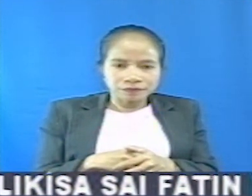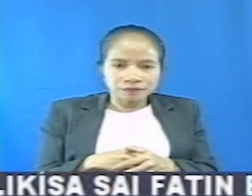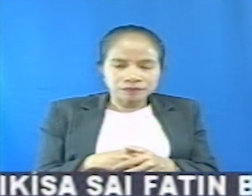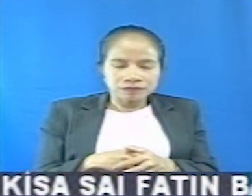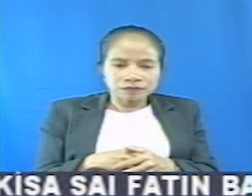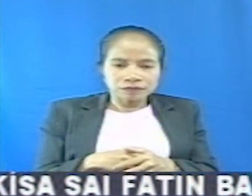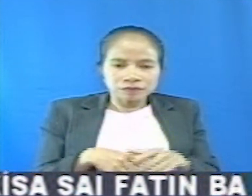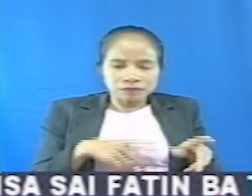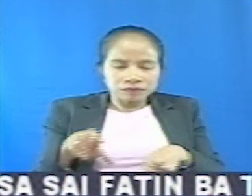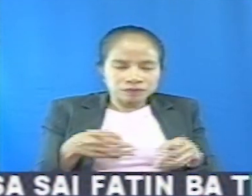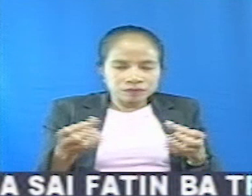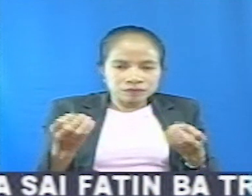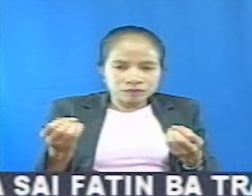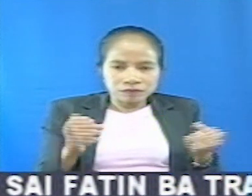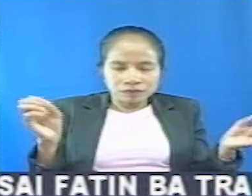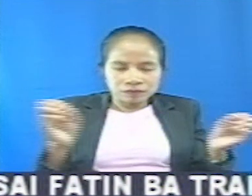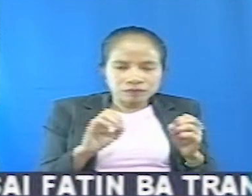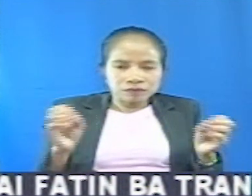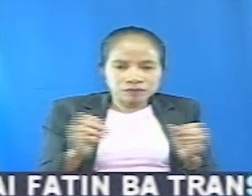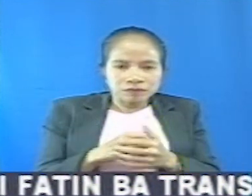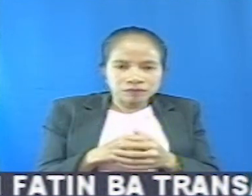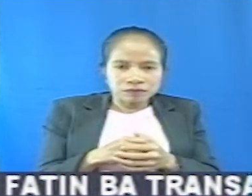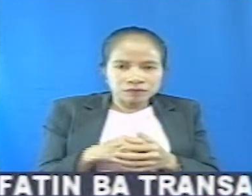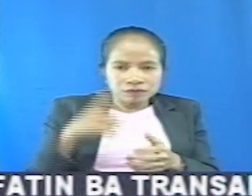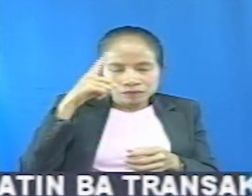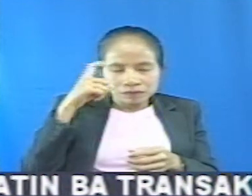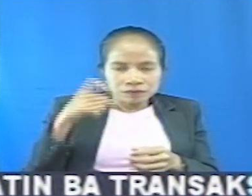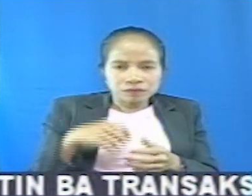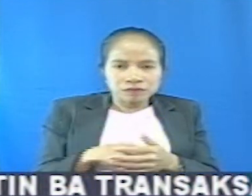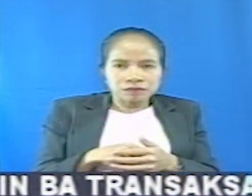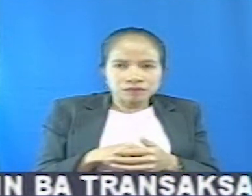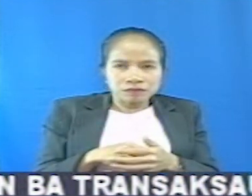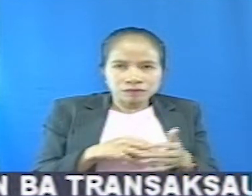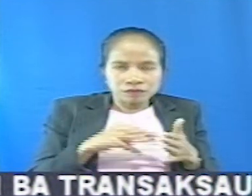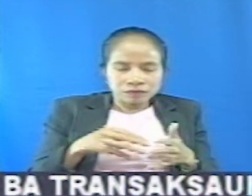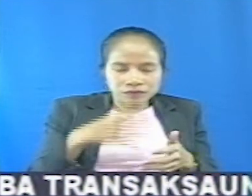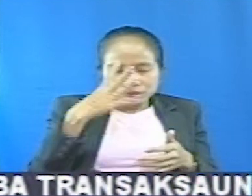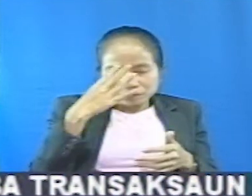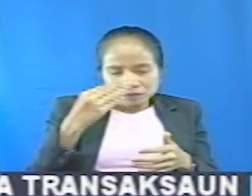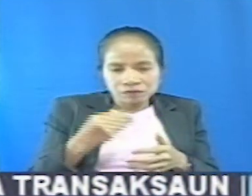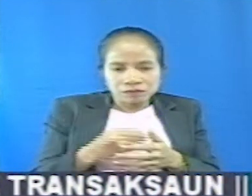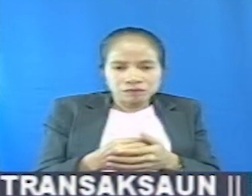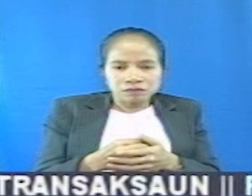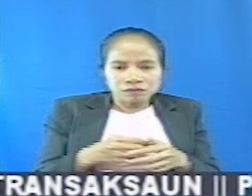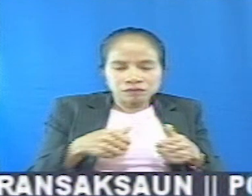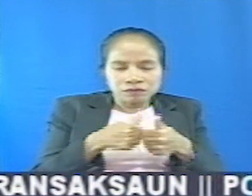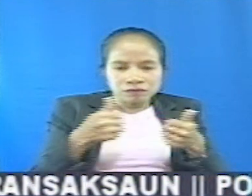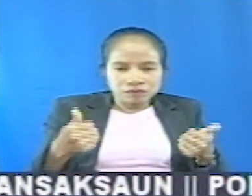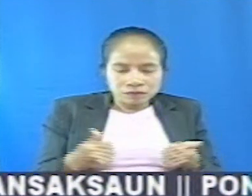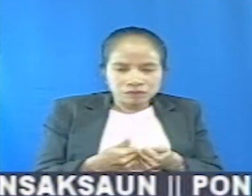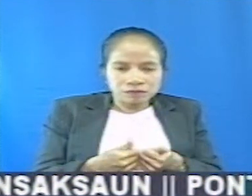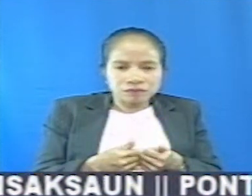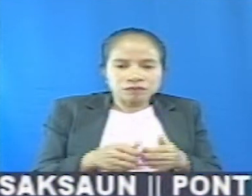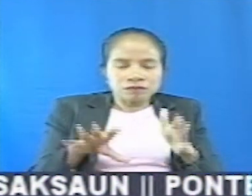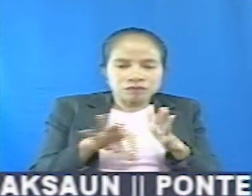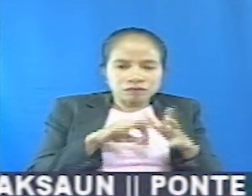Comunidade bala no Brasil, a maneira meio que sira toba e aldeia, a tuba foti,